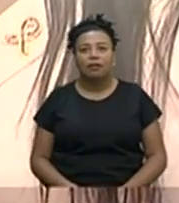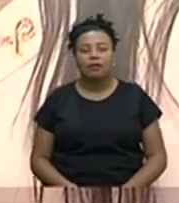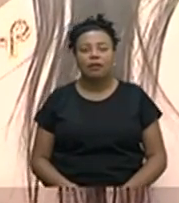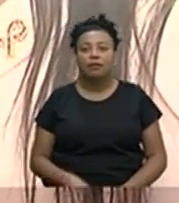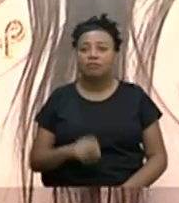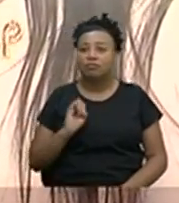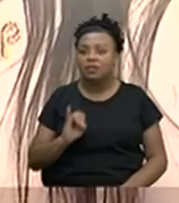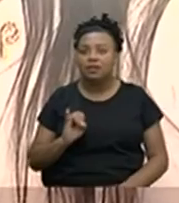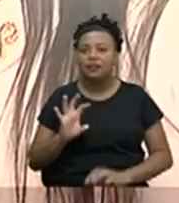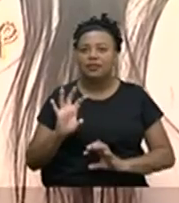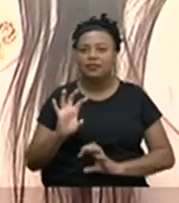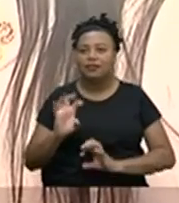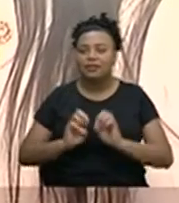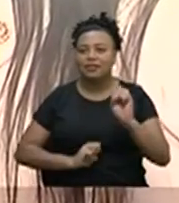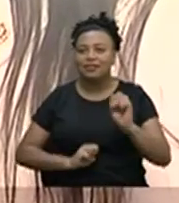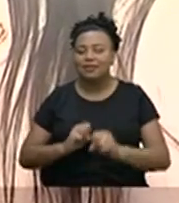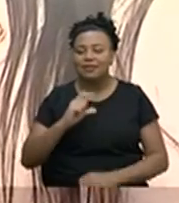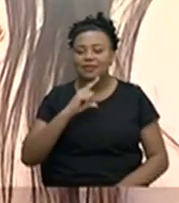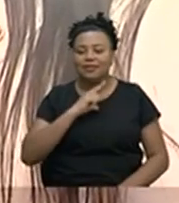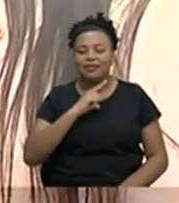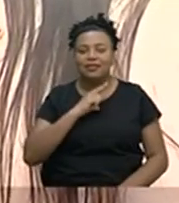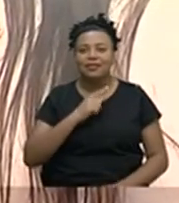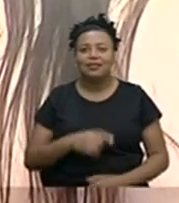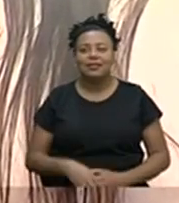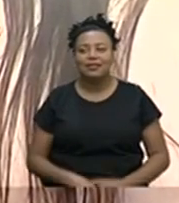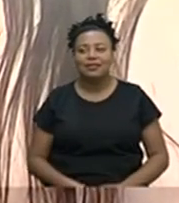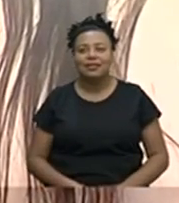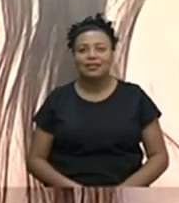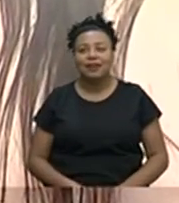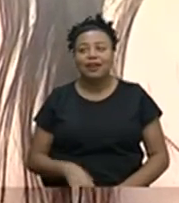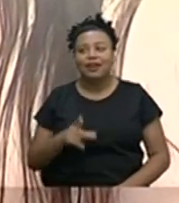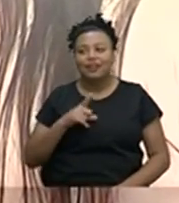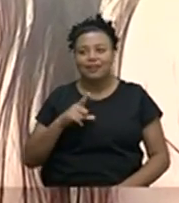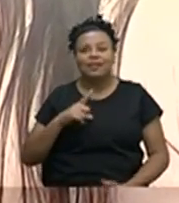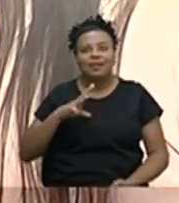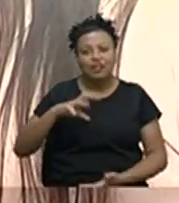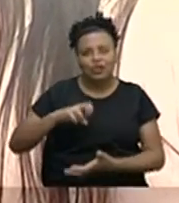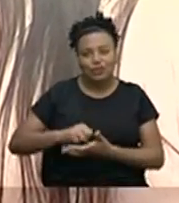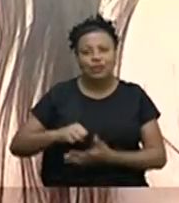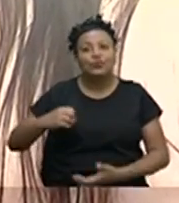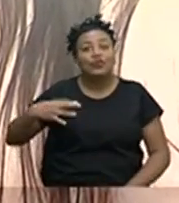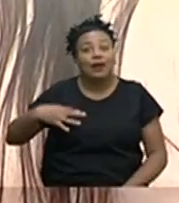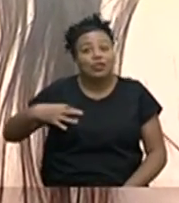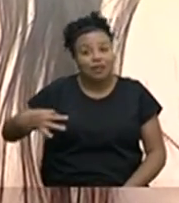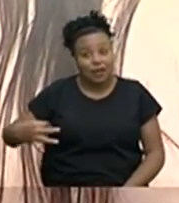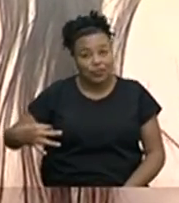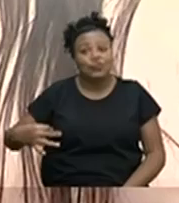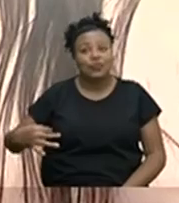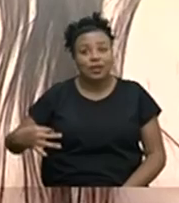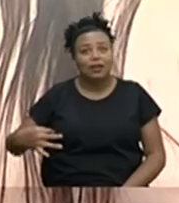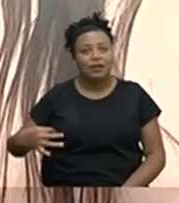na formação do cadastro, seja no registro de candidaturas,